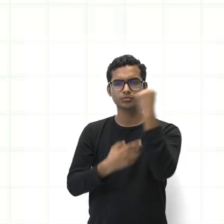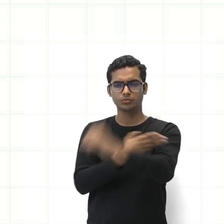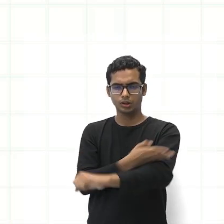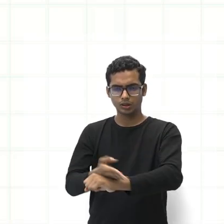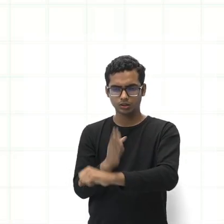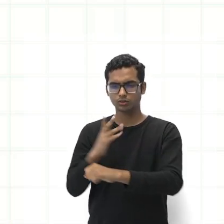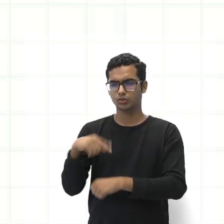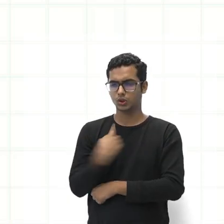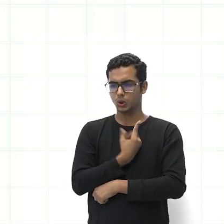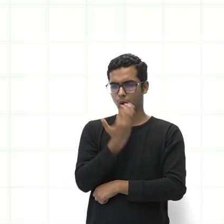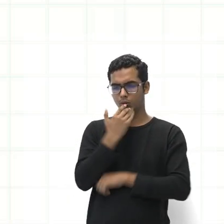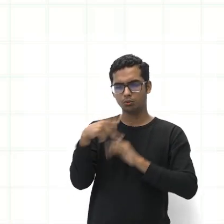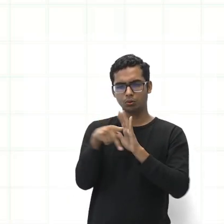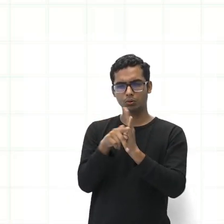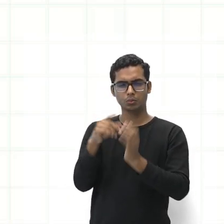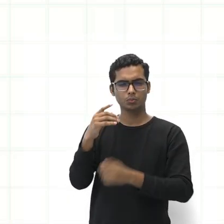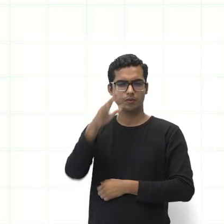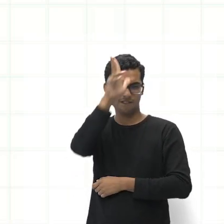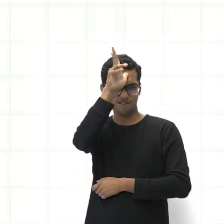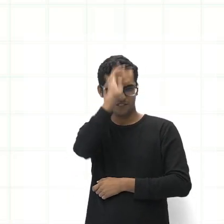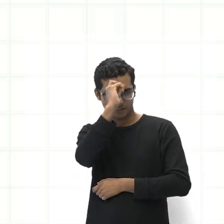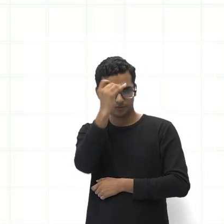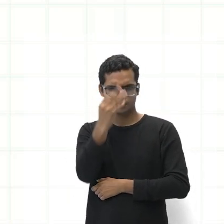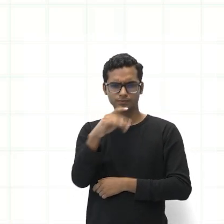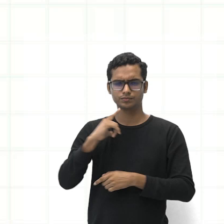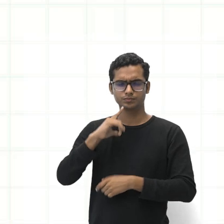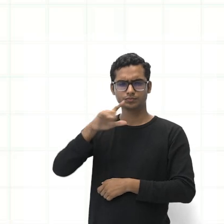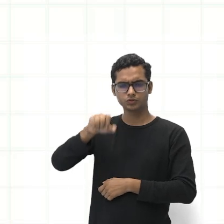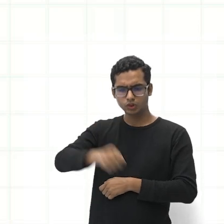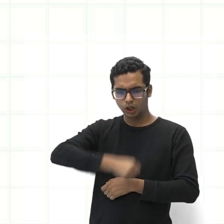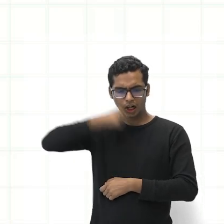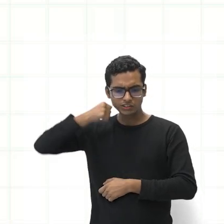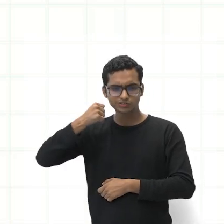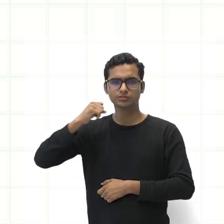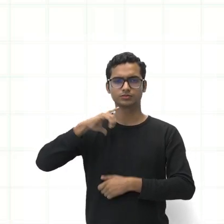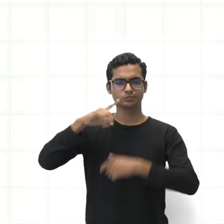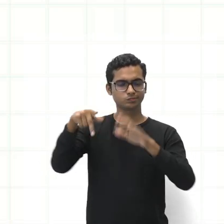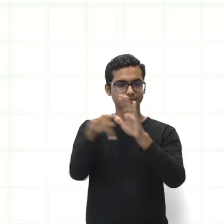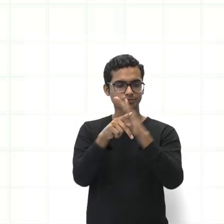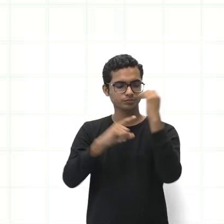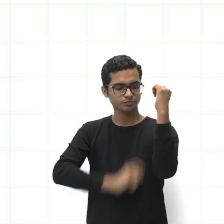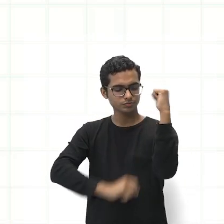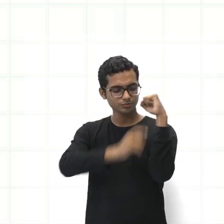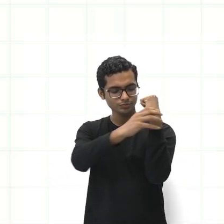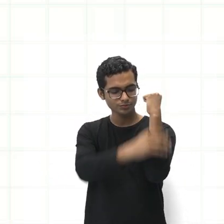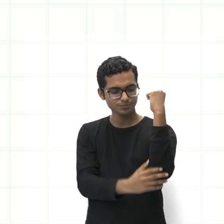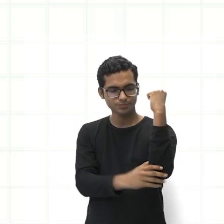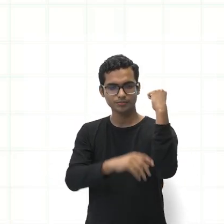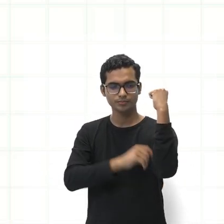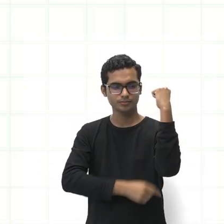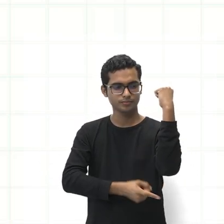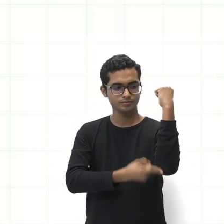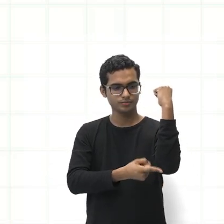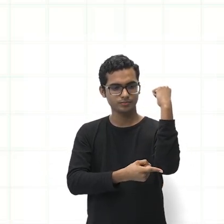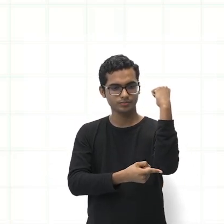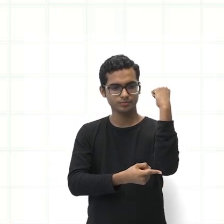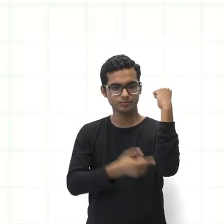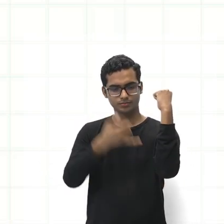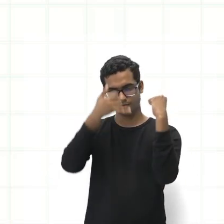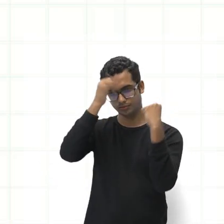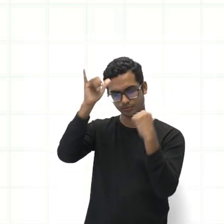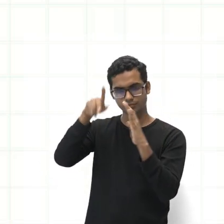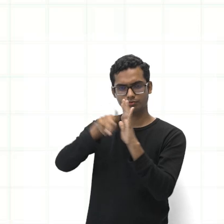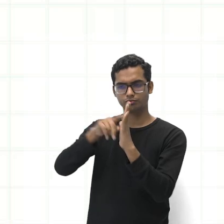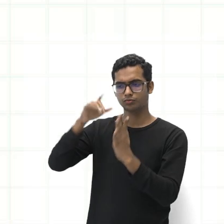uma cartilagem, os nossos ossos também têm. Para evitar o quê? O contato direto com o outro osso